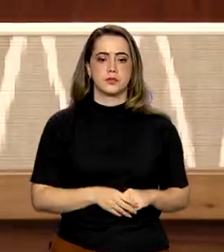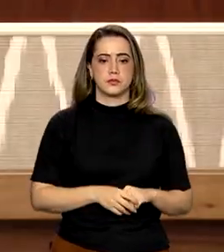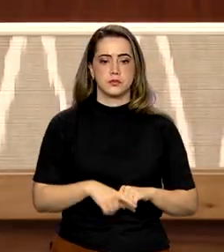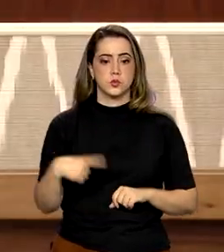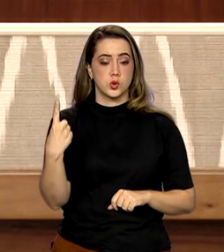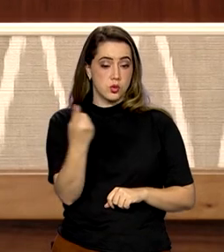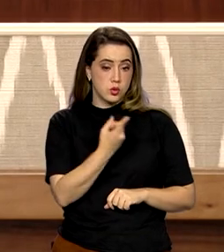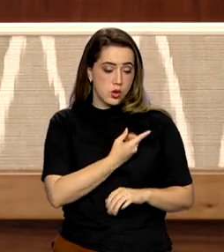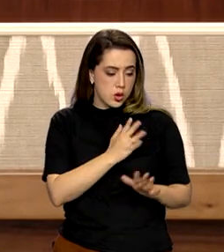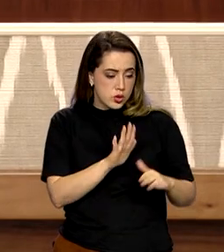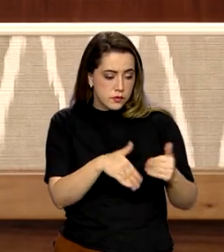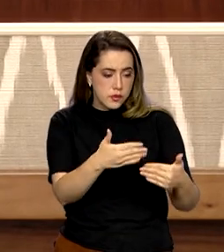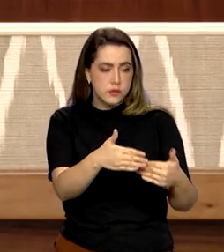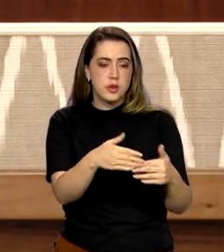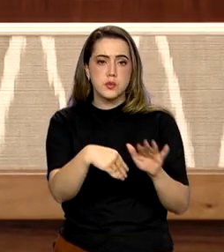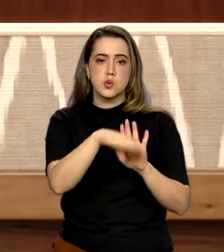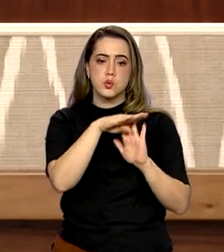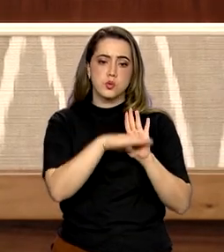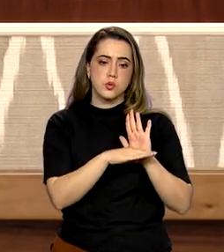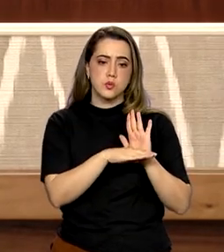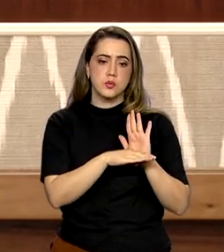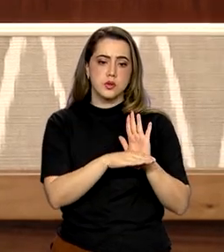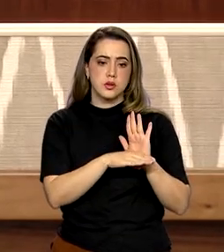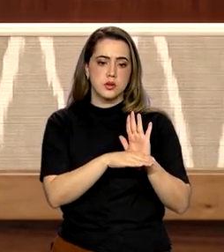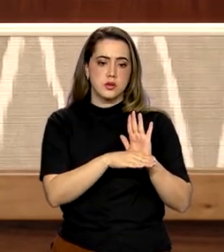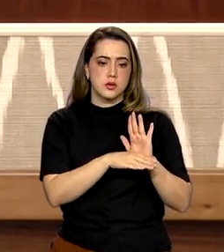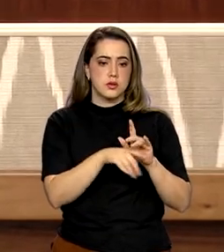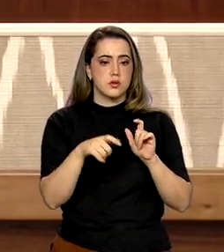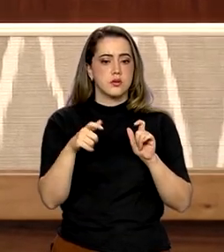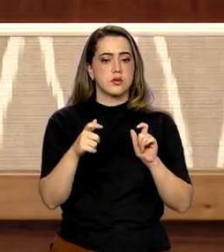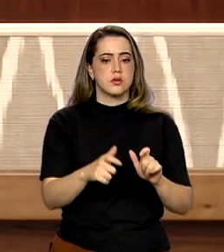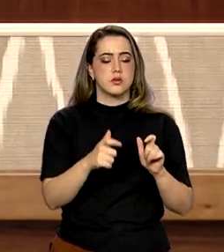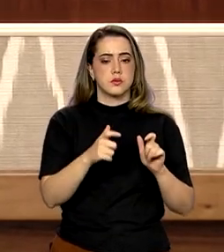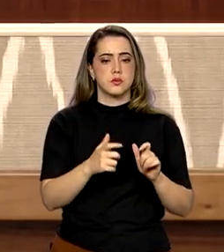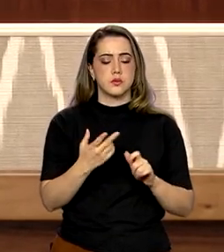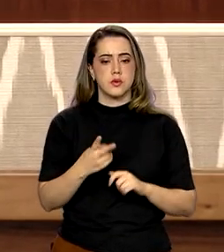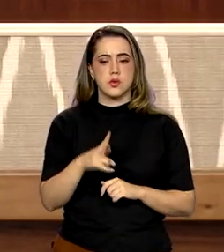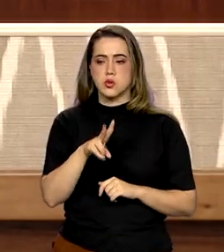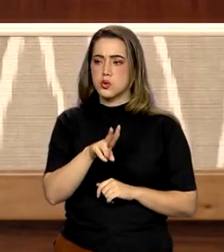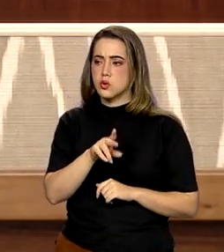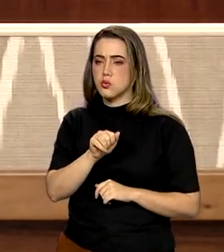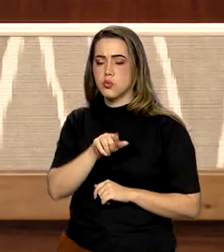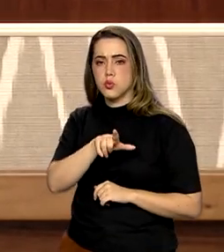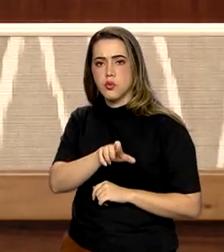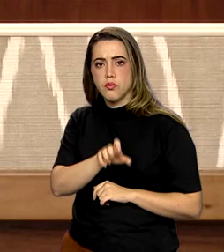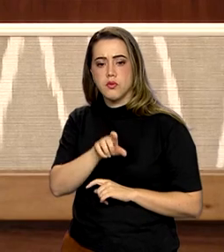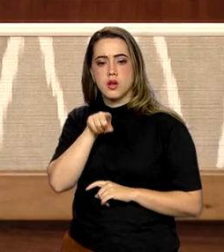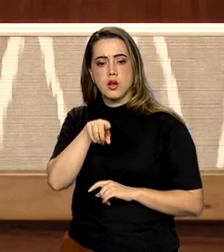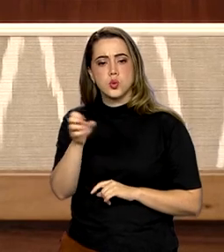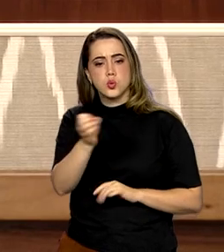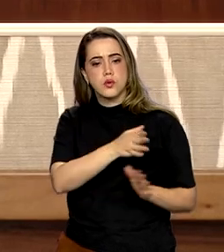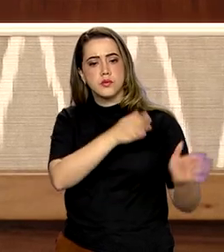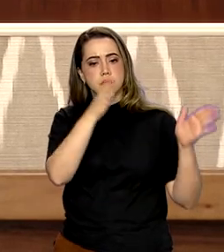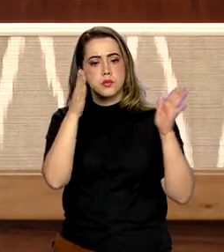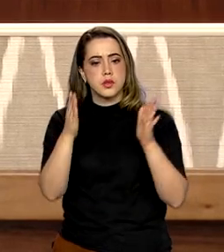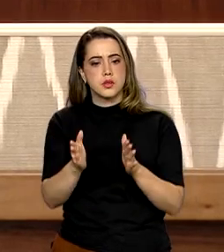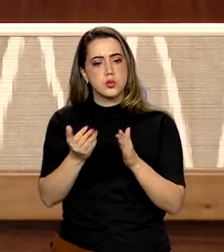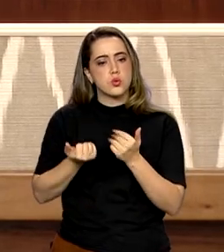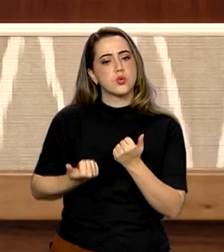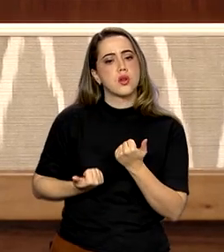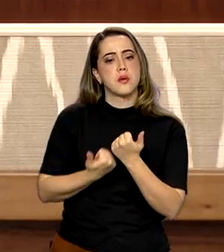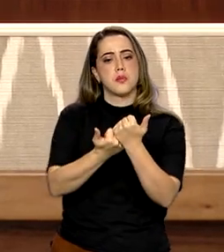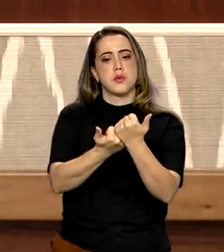Estamos desenvolvendo um programa no Vale do Punene, que será um novo paradigma na nossa